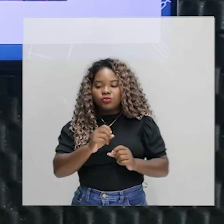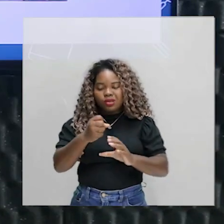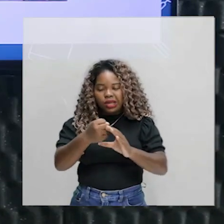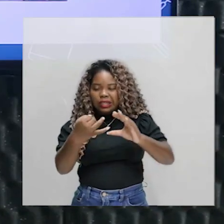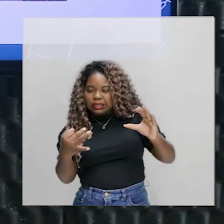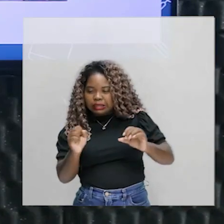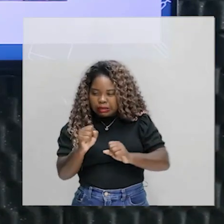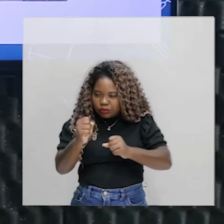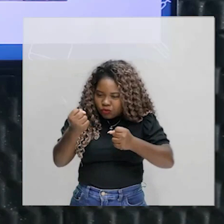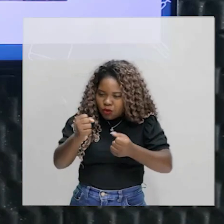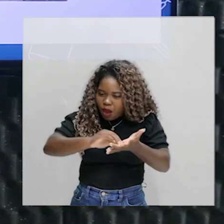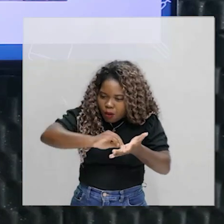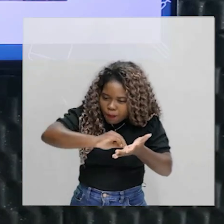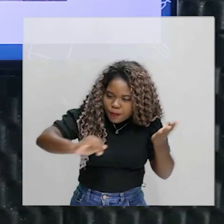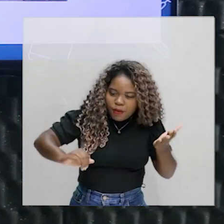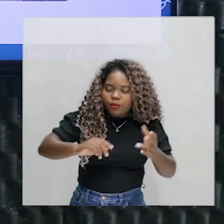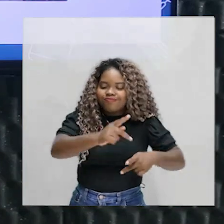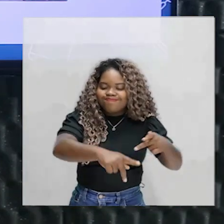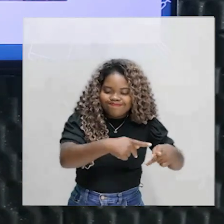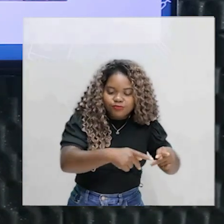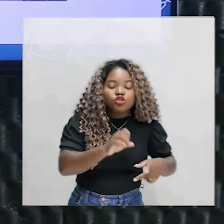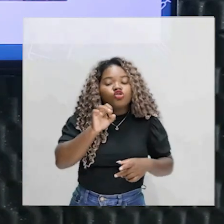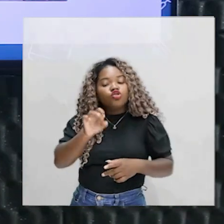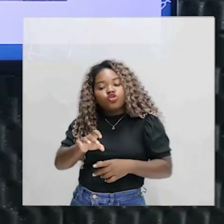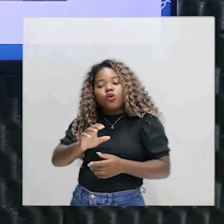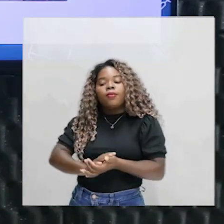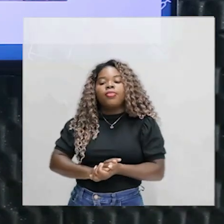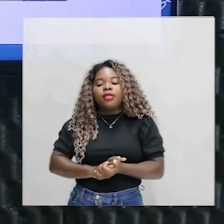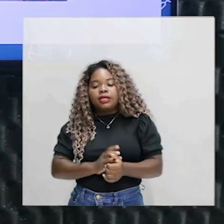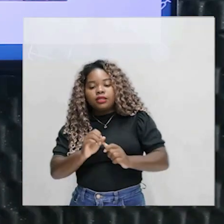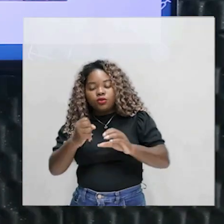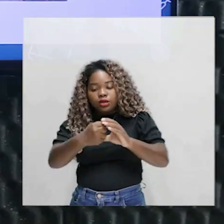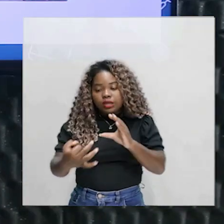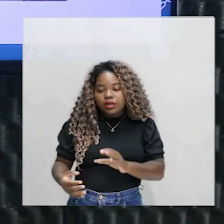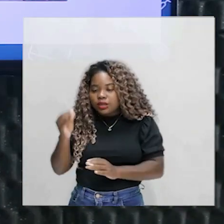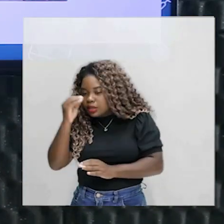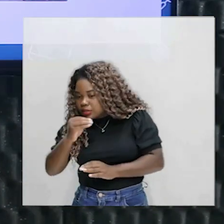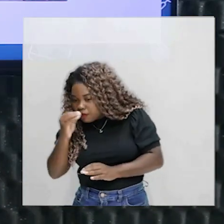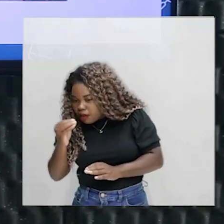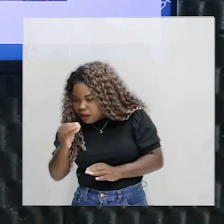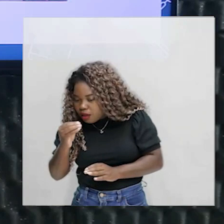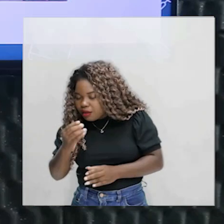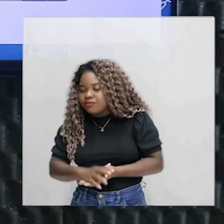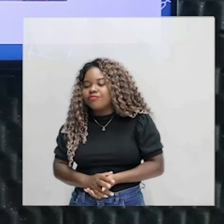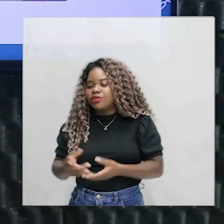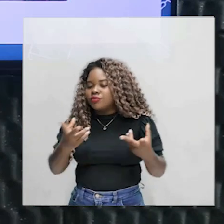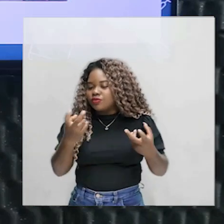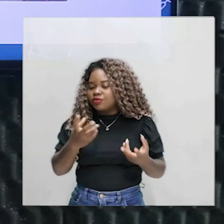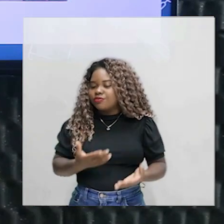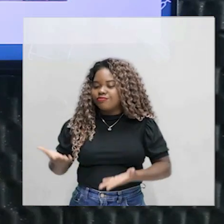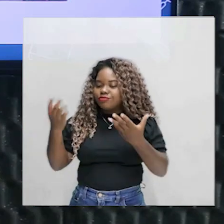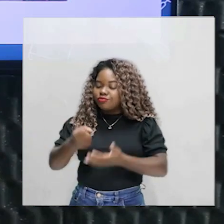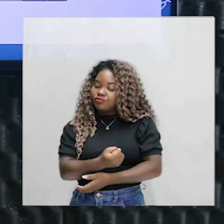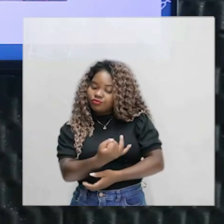da população apenas que tem fenótipos médios vão ser vão sobreviver Ou seja você vai olhar para taxa